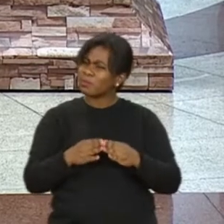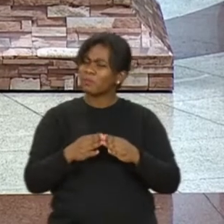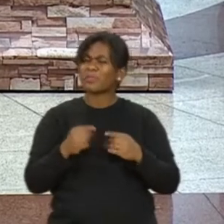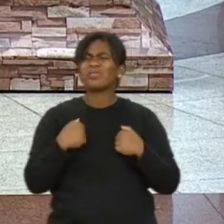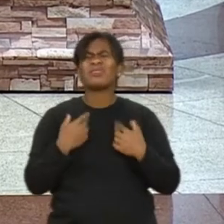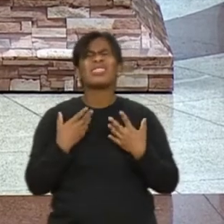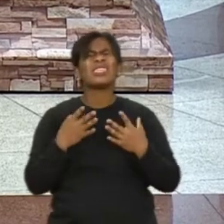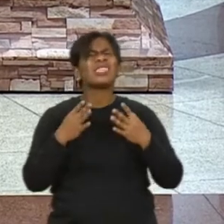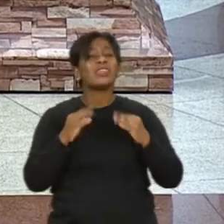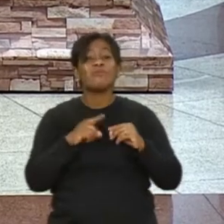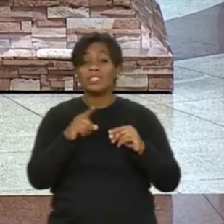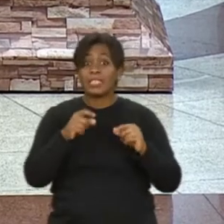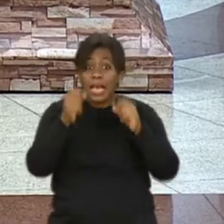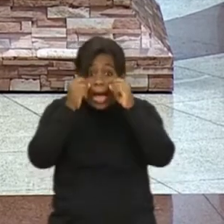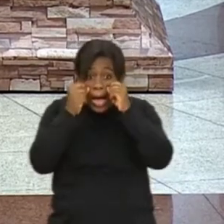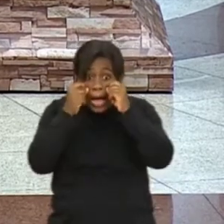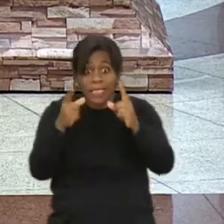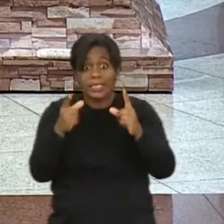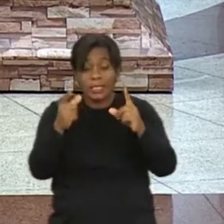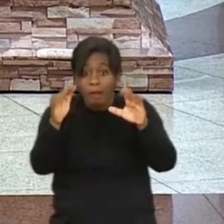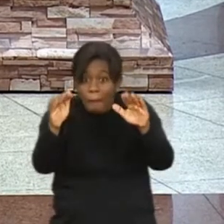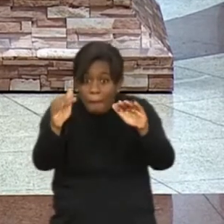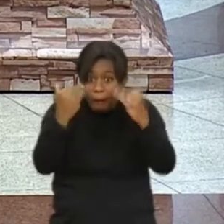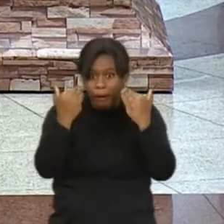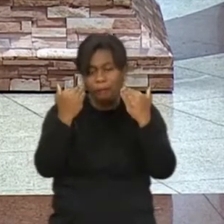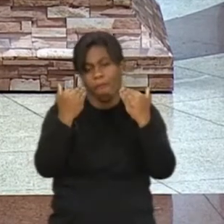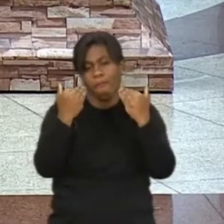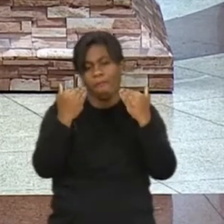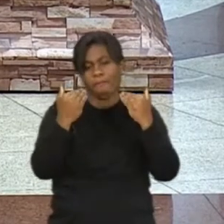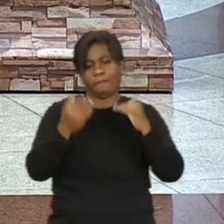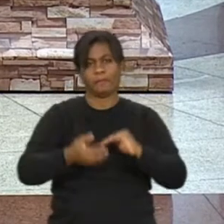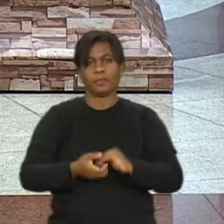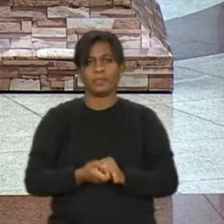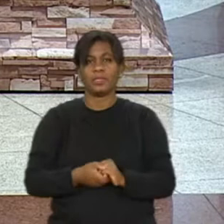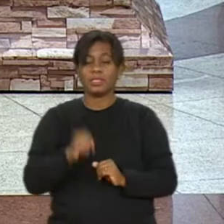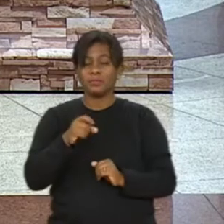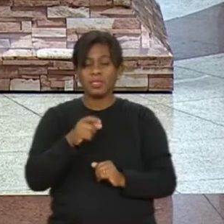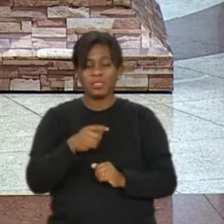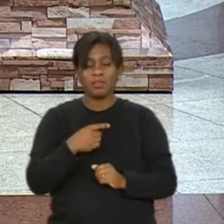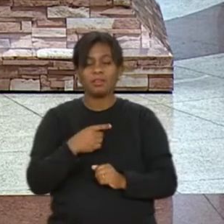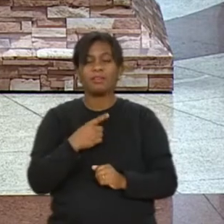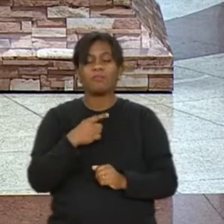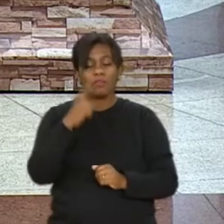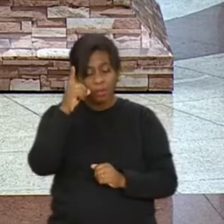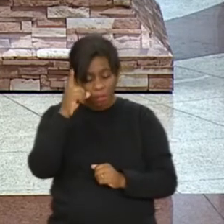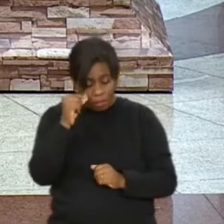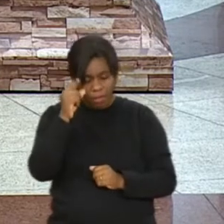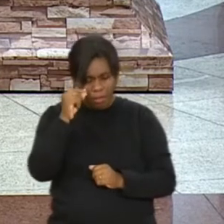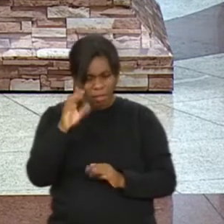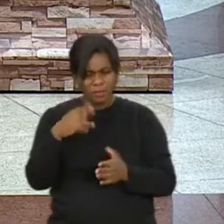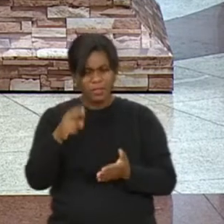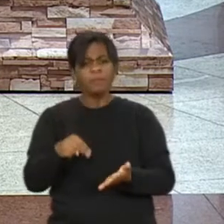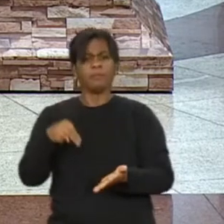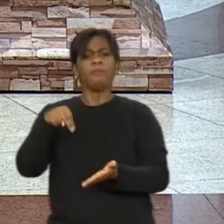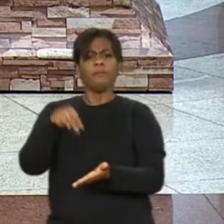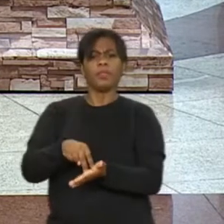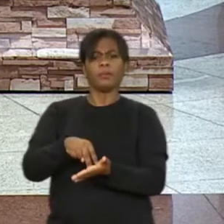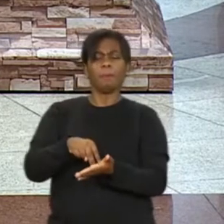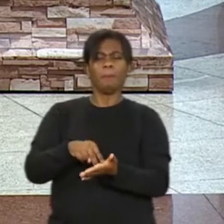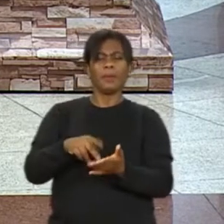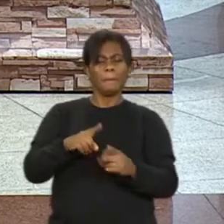Eu queria toda a sua atenção, a ponto de que, se você está com sono, você fica até em pé no canto.